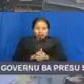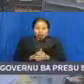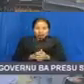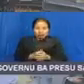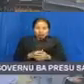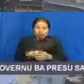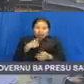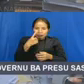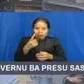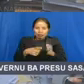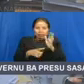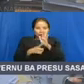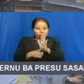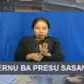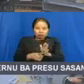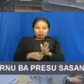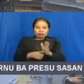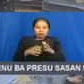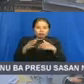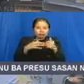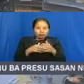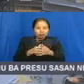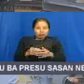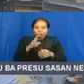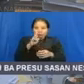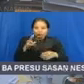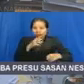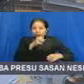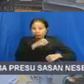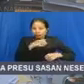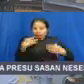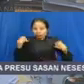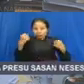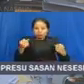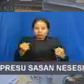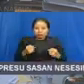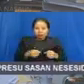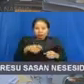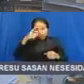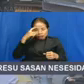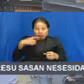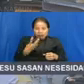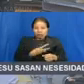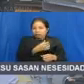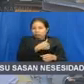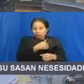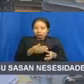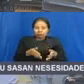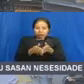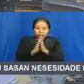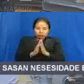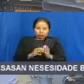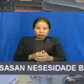aplicação coerciva. Coerciva, né? Usa força. Tani, isso seja o russo. Quando isso é o russo,